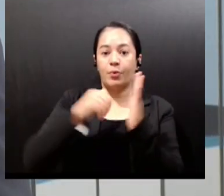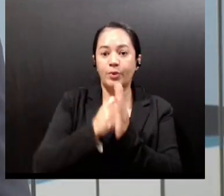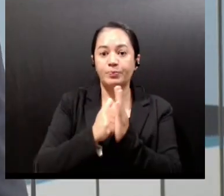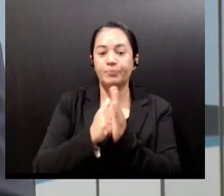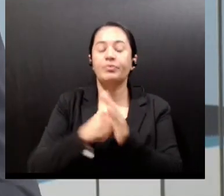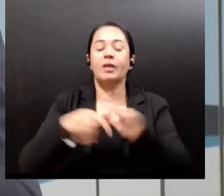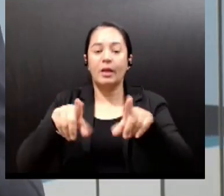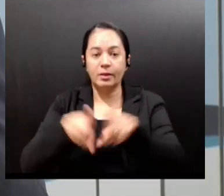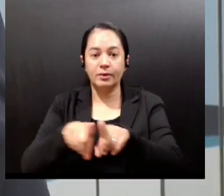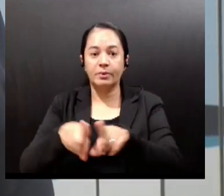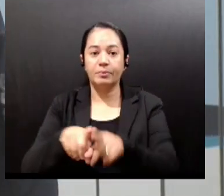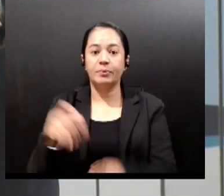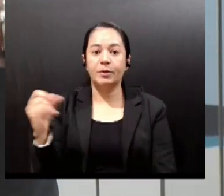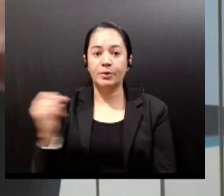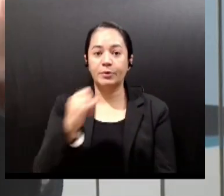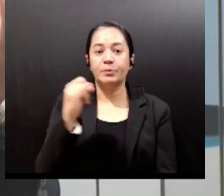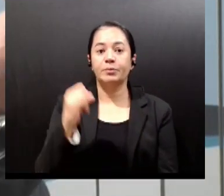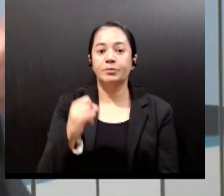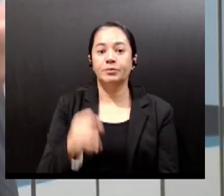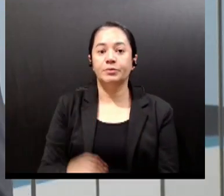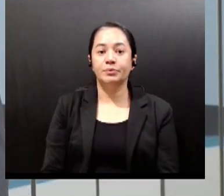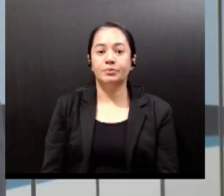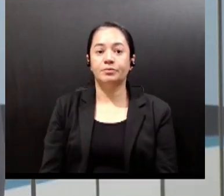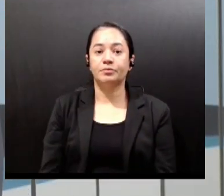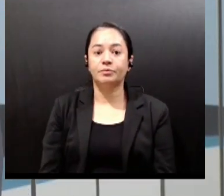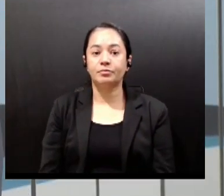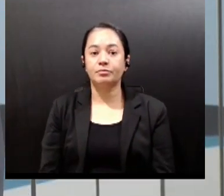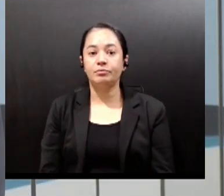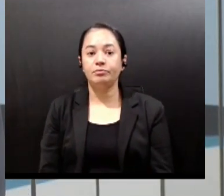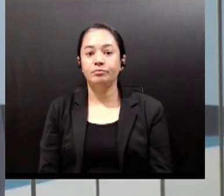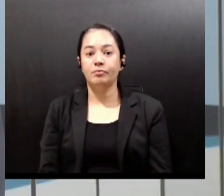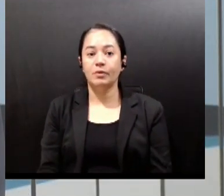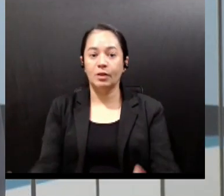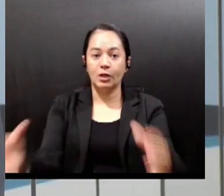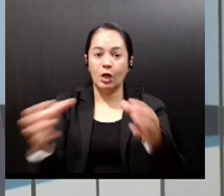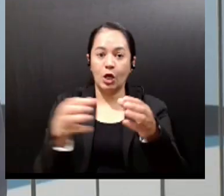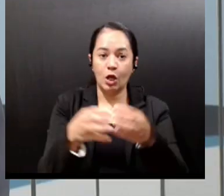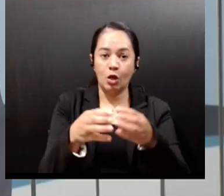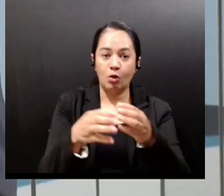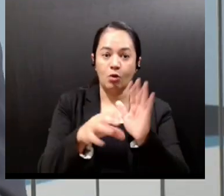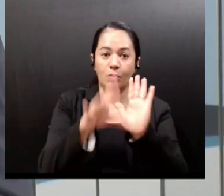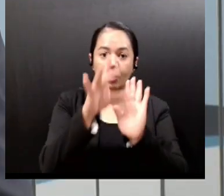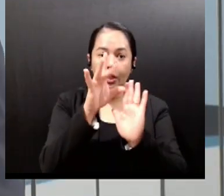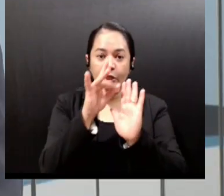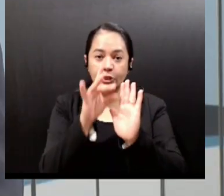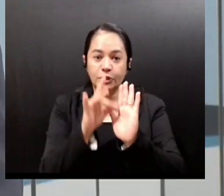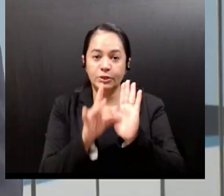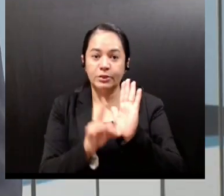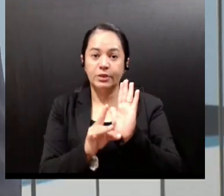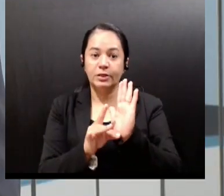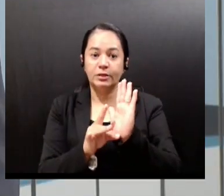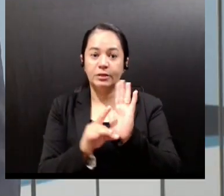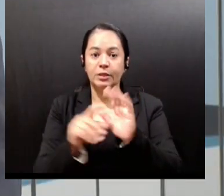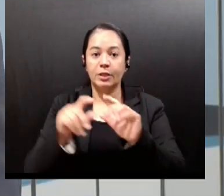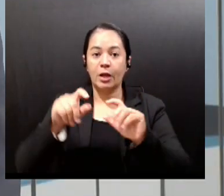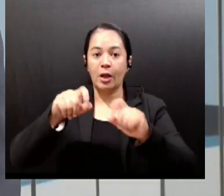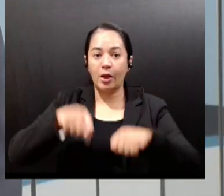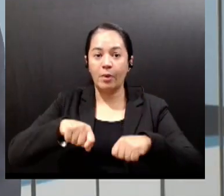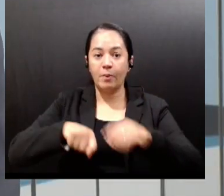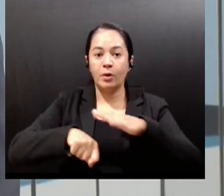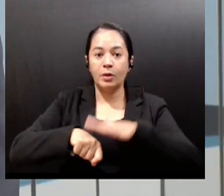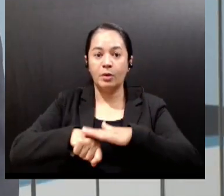importante. Então essa conjunção de critérios que é possível fazer